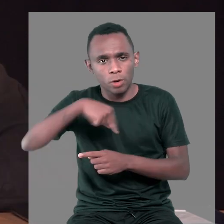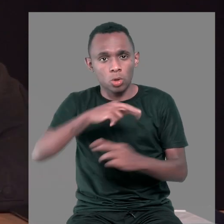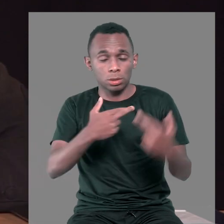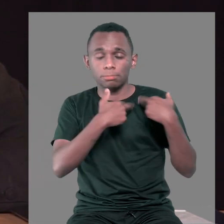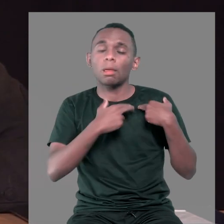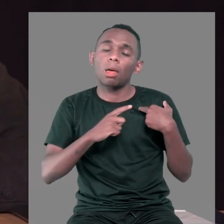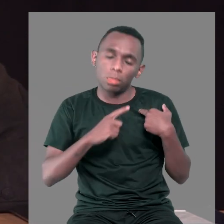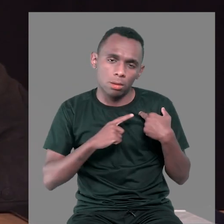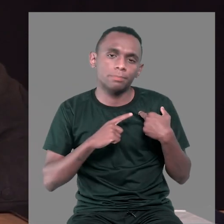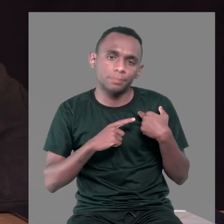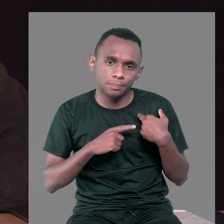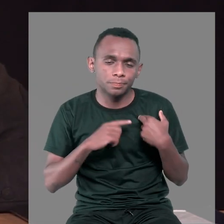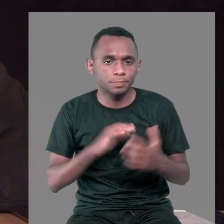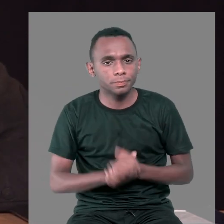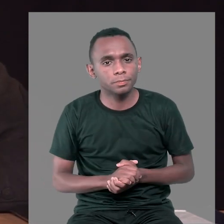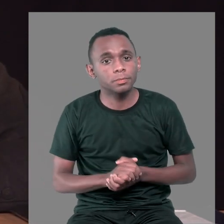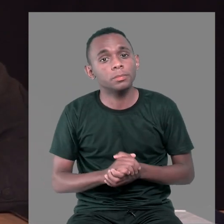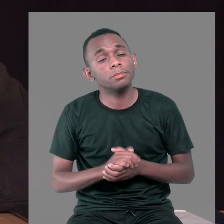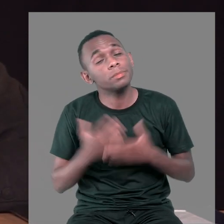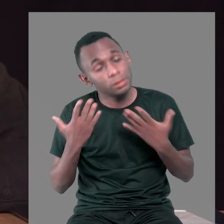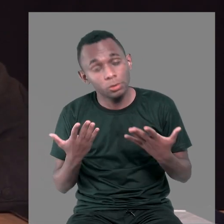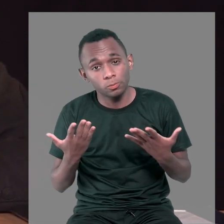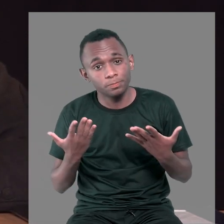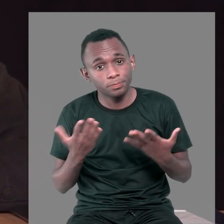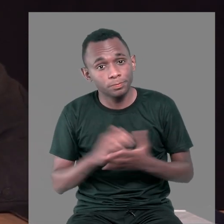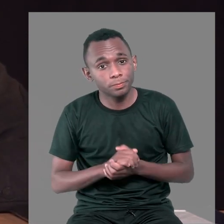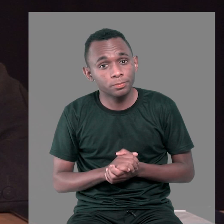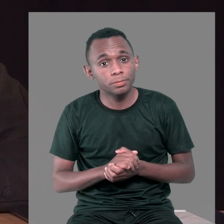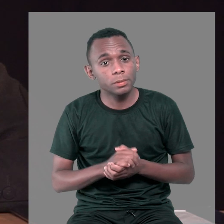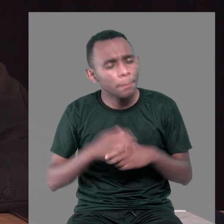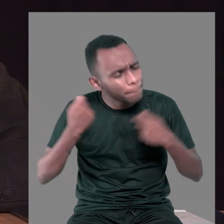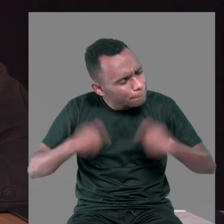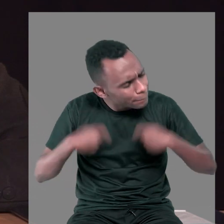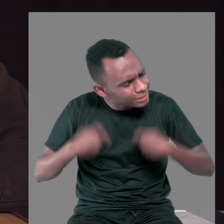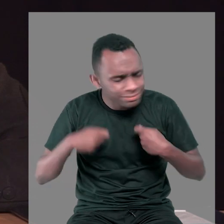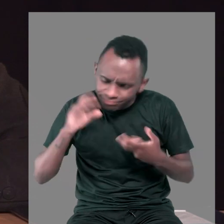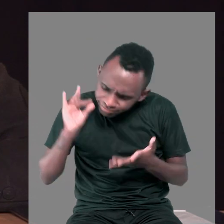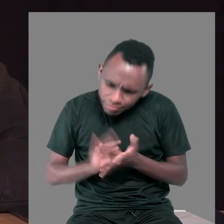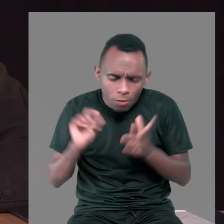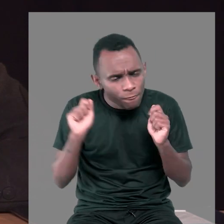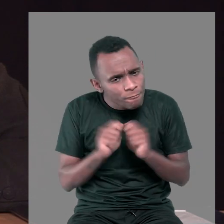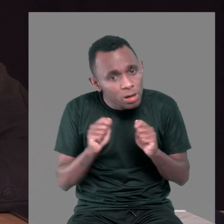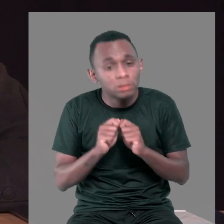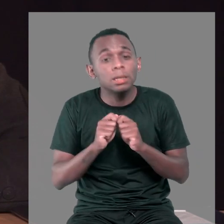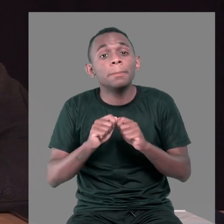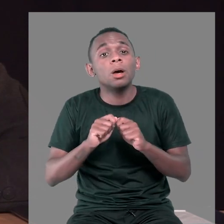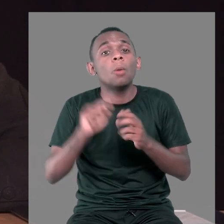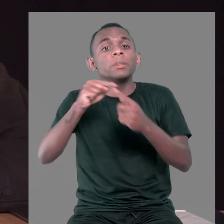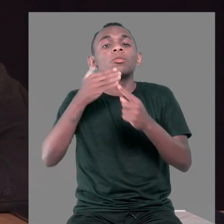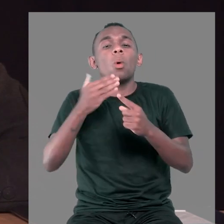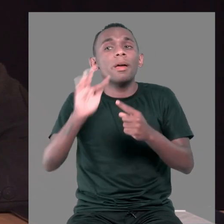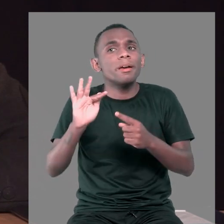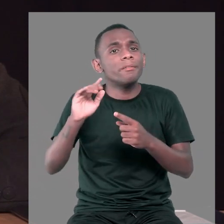líder populista, onde a ideologia pode se disseminar, onde o sentimento de realidade pode